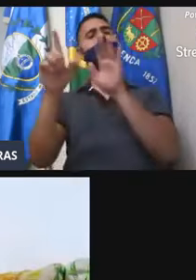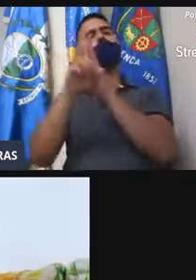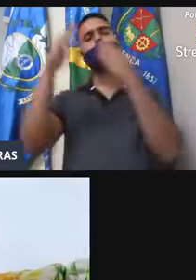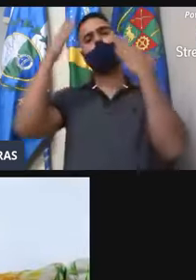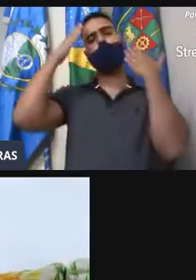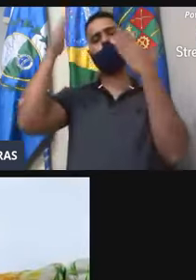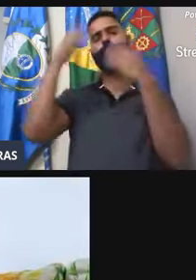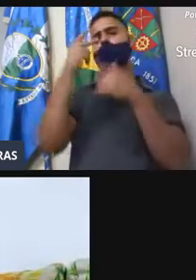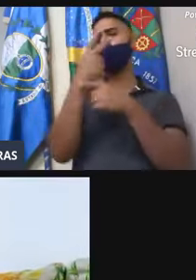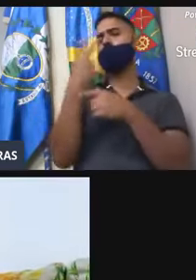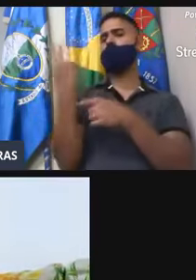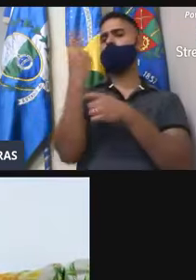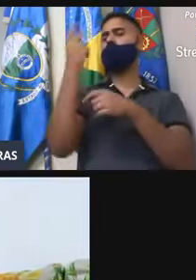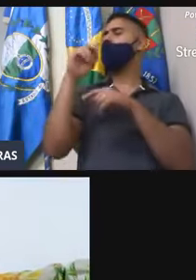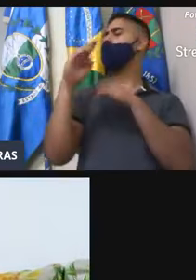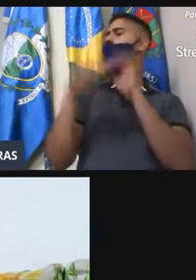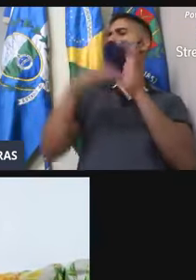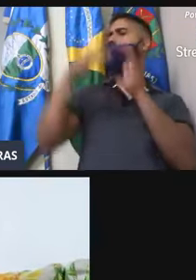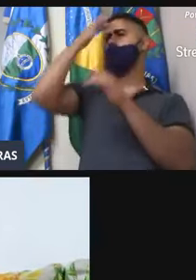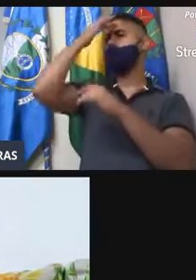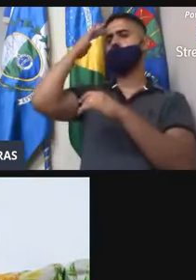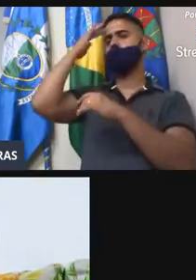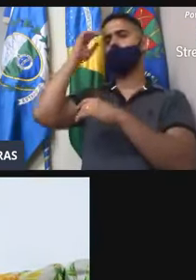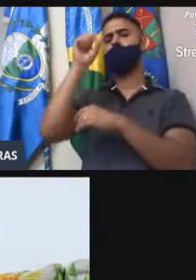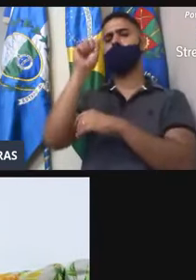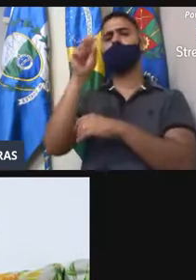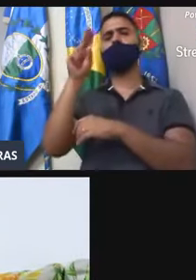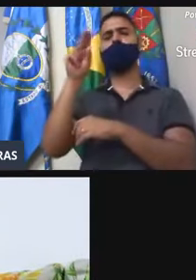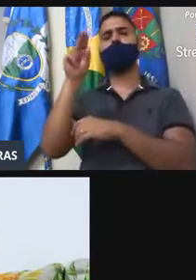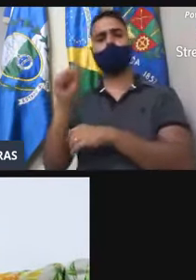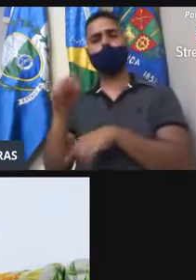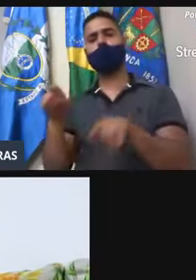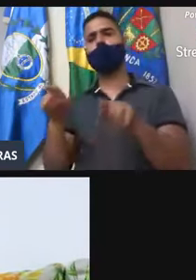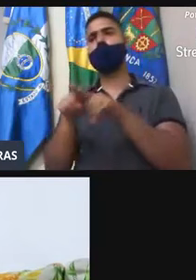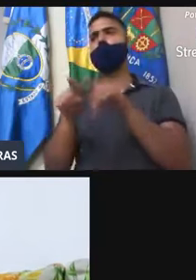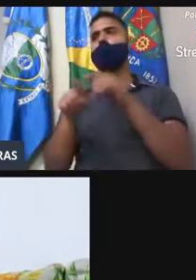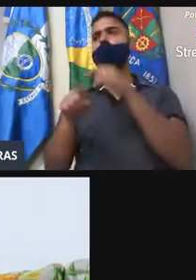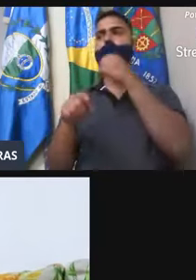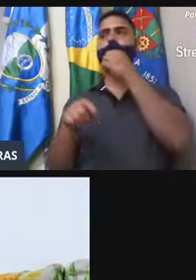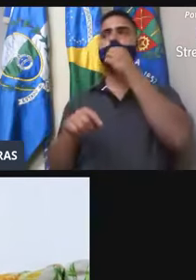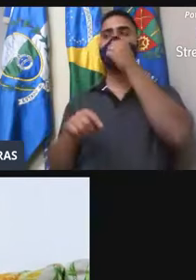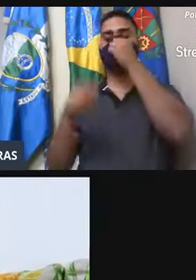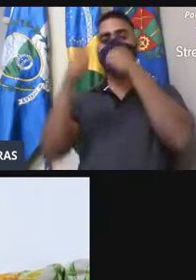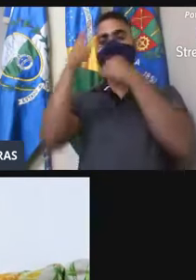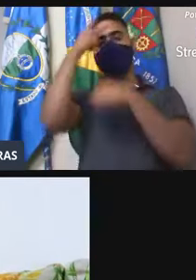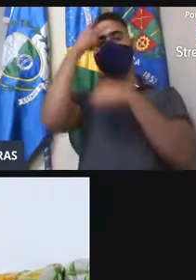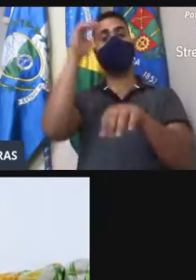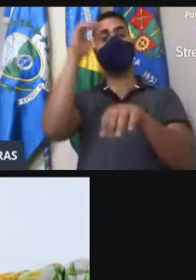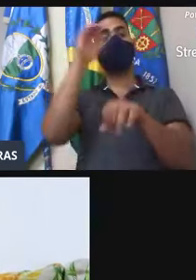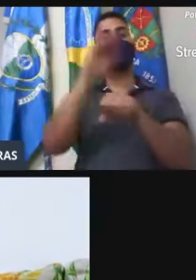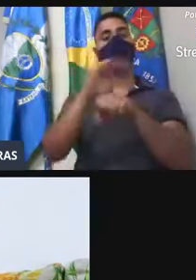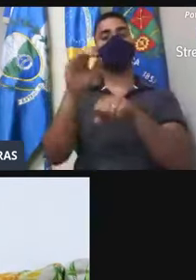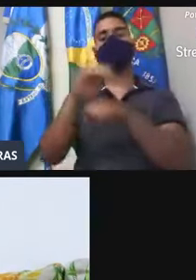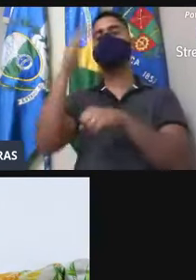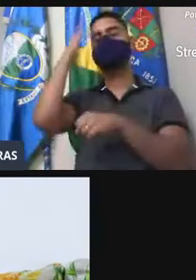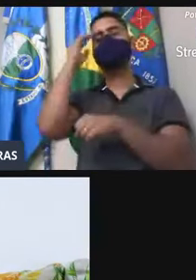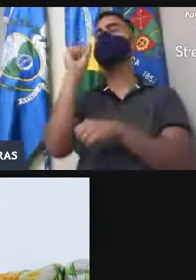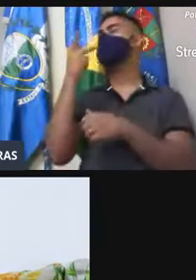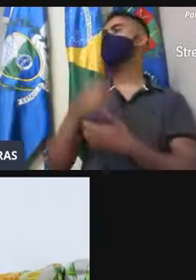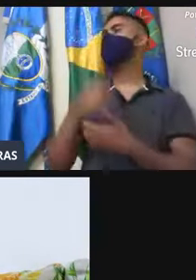Essa é uma vitória de todos do SUAS, do Sistema Único de Assistência Social, sobretudo aqueles concursados que sabem o que eu estou falando.